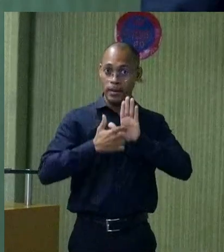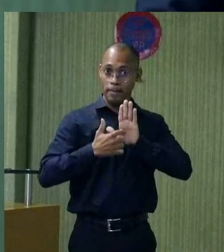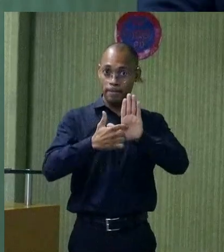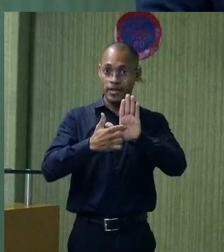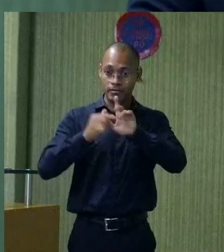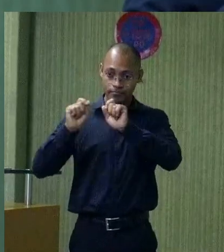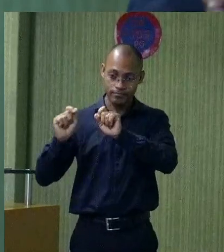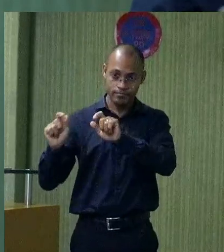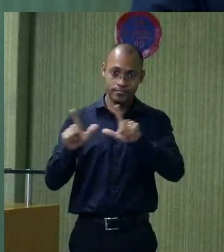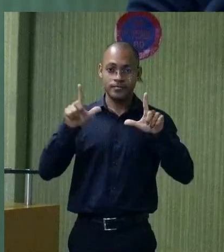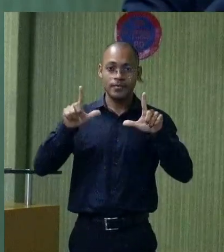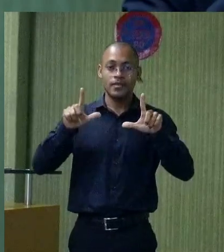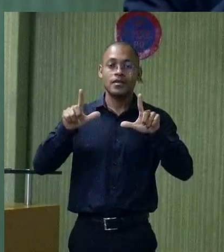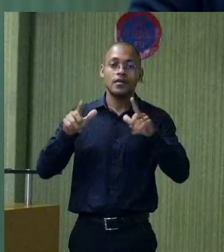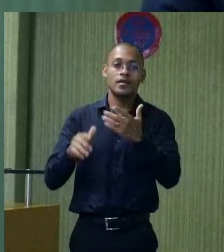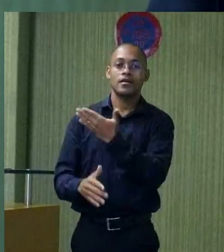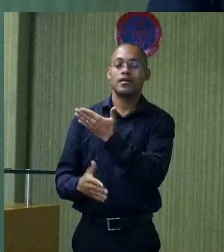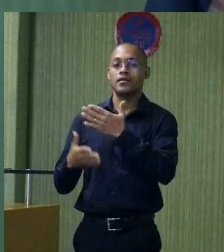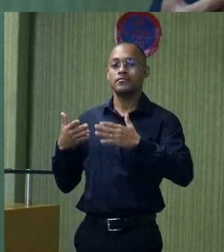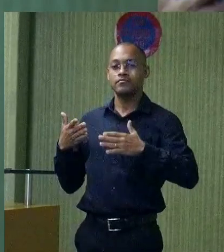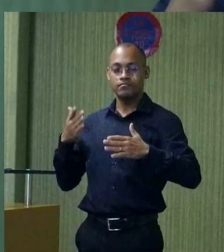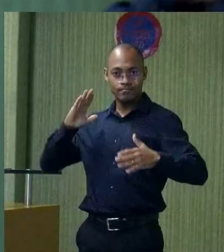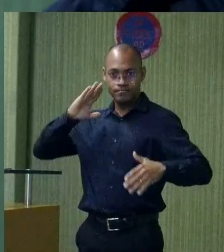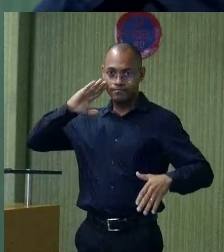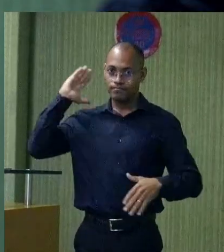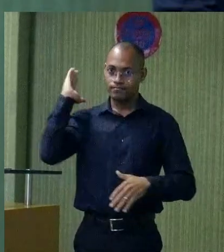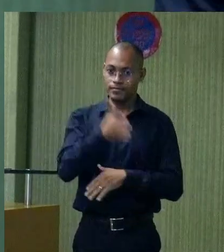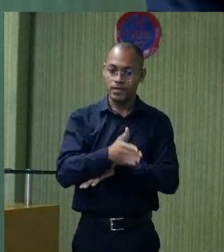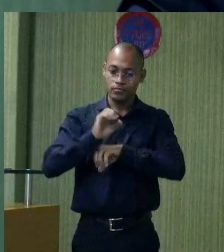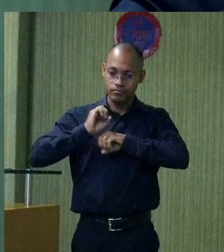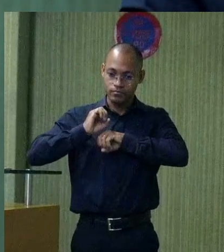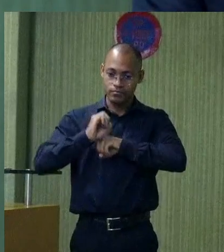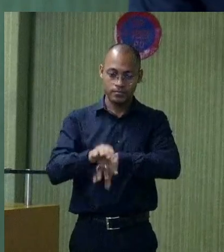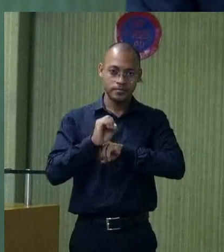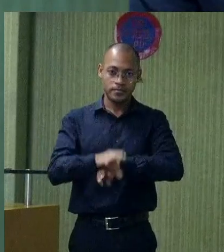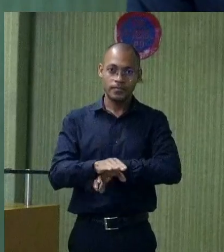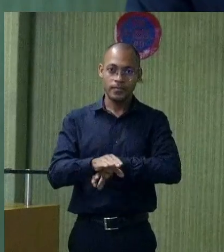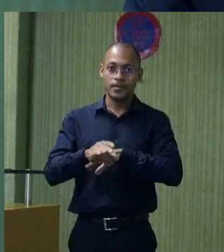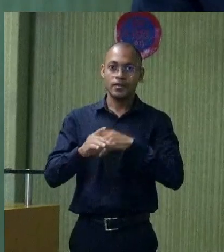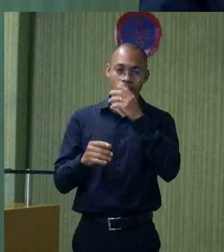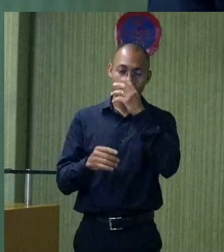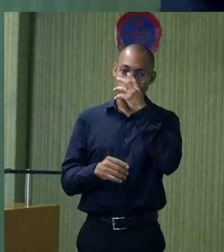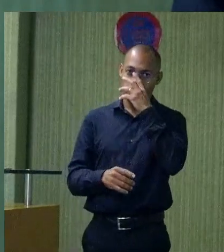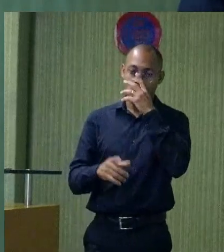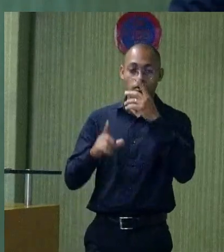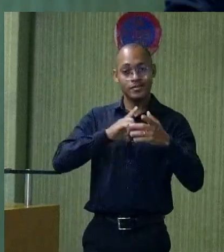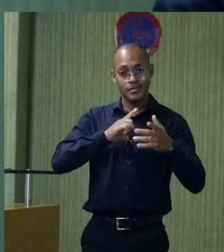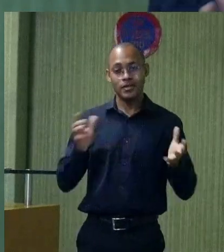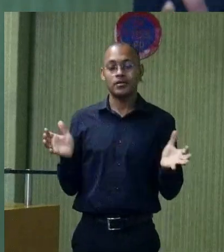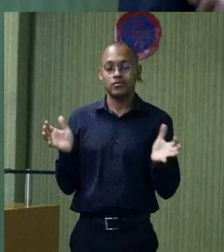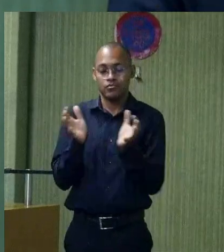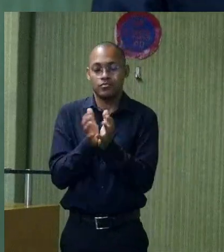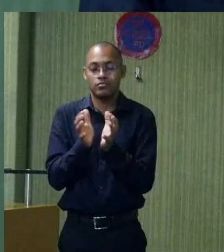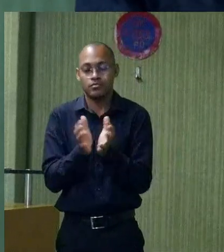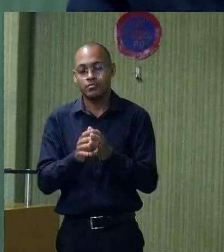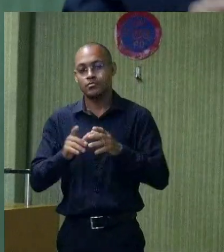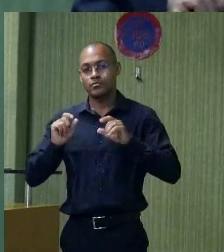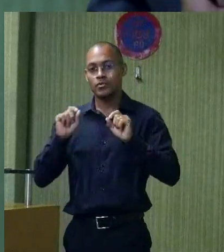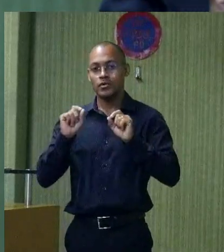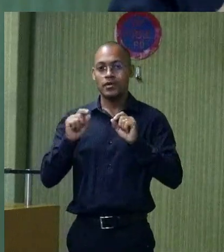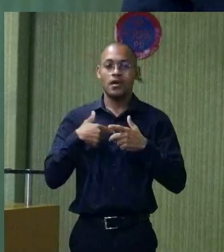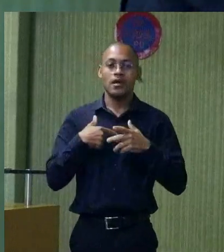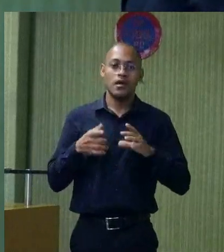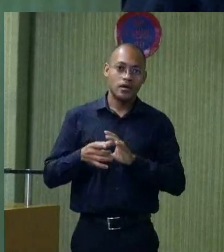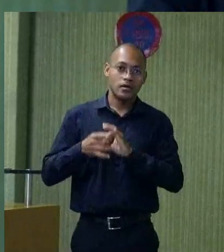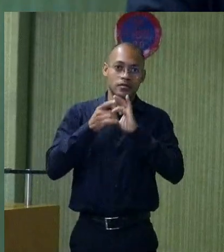né Eh entrando agora especificamente na educação a umim então que é a união justamente